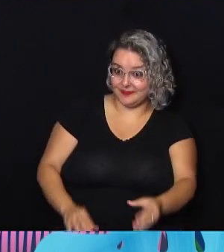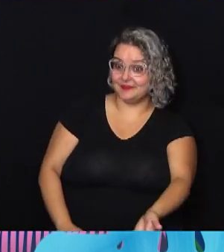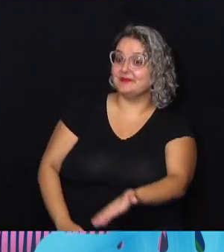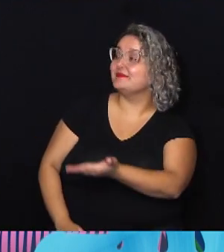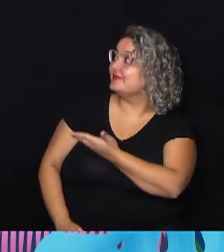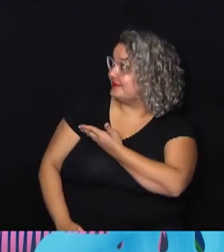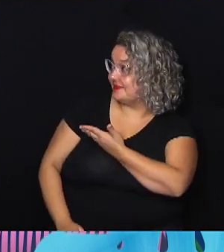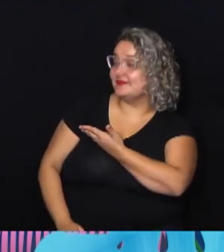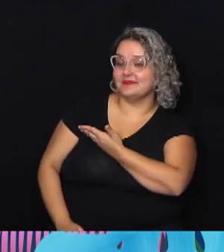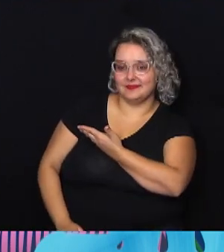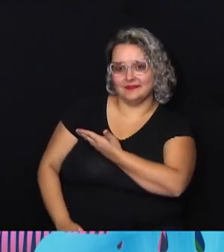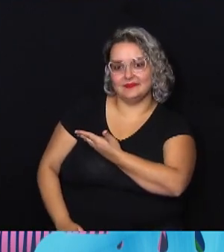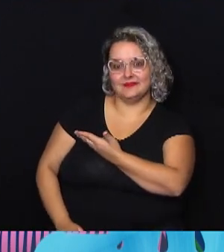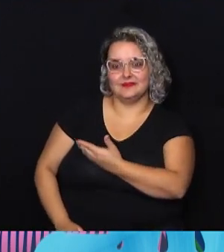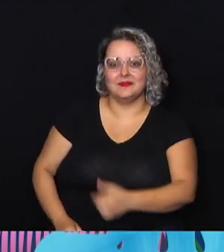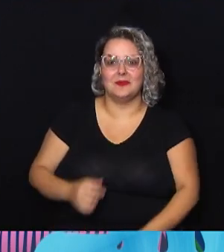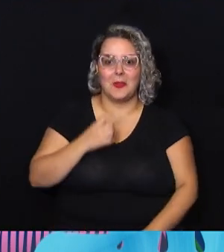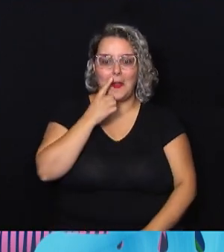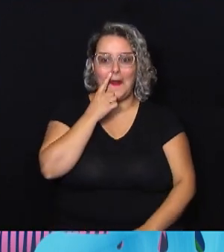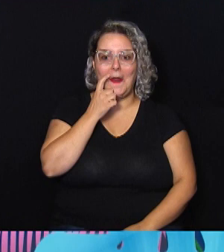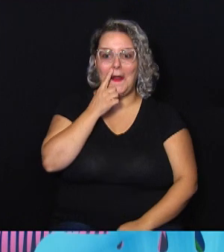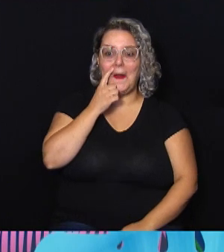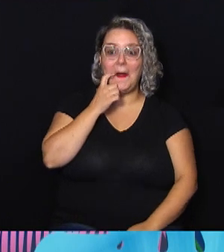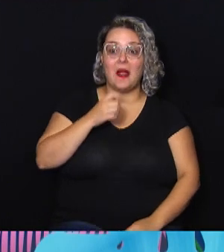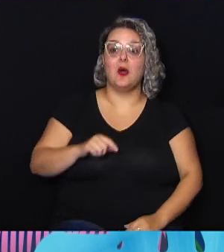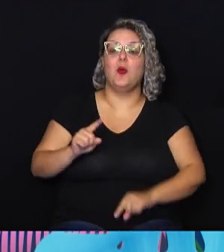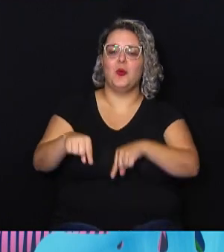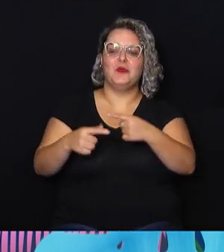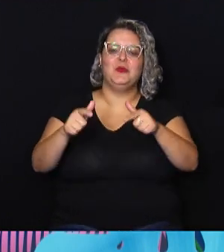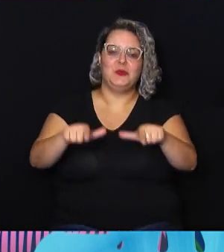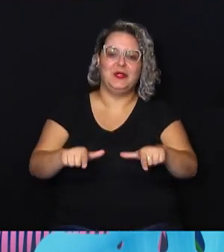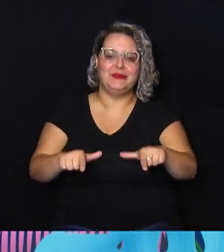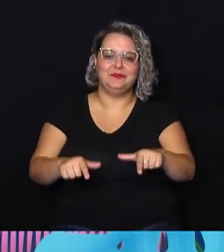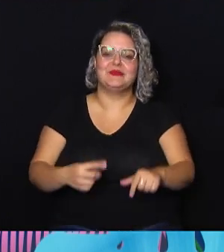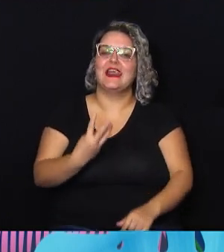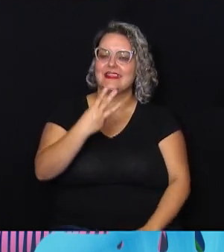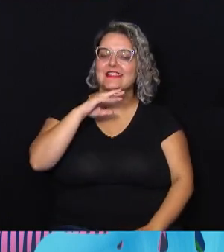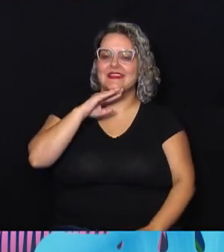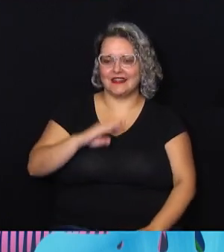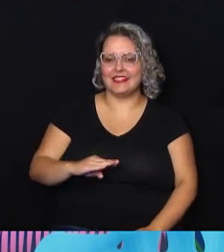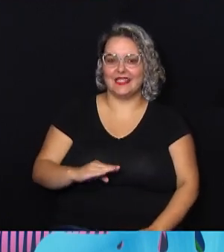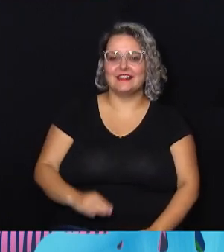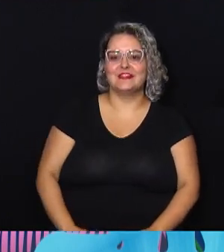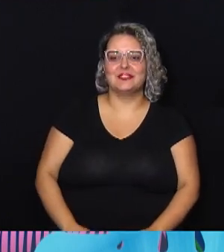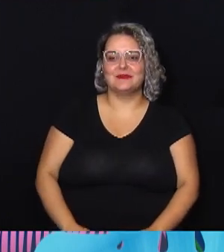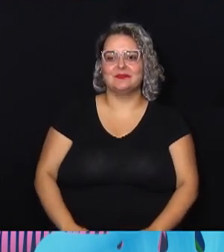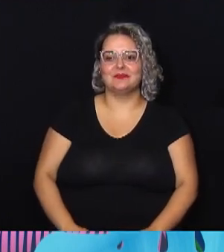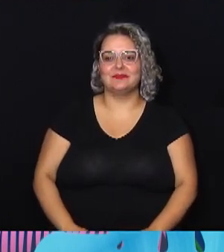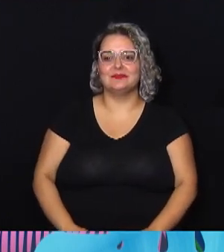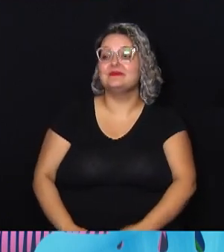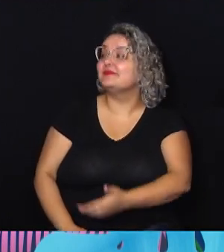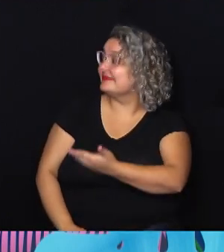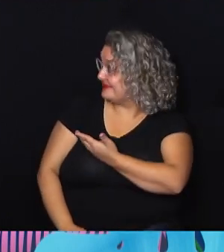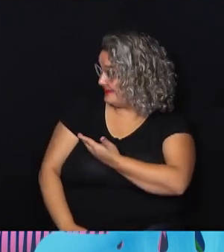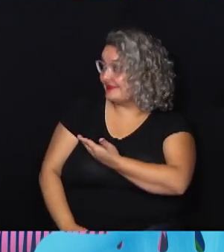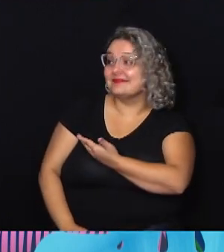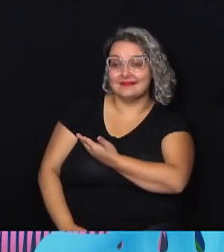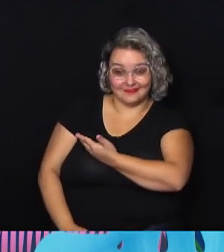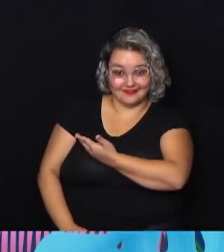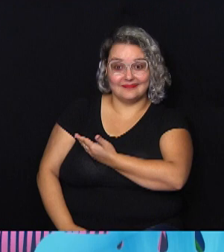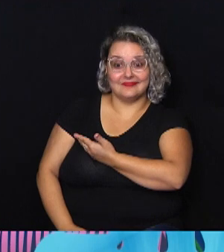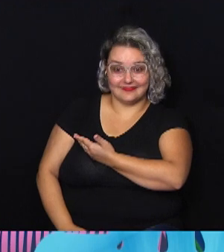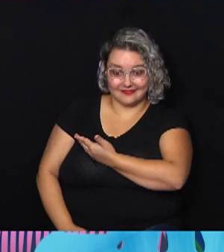na Praça Ópera Los Chiavo, na Castelo Branco, às 3 da tarde. Bloco Tomar na Banda, Largo do